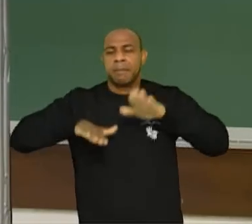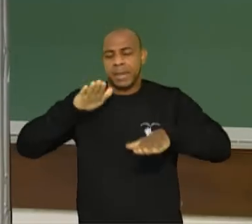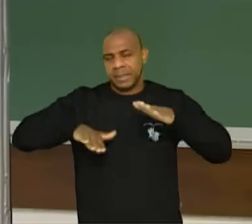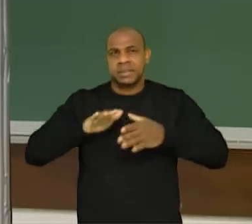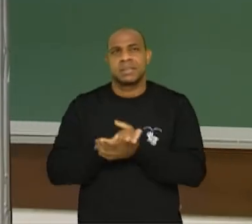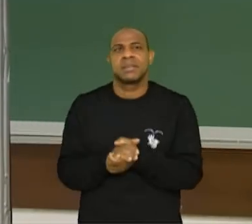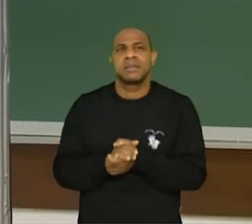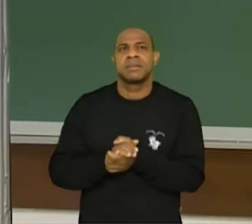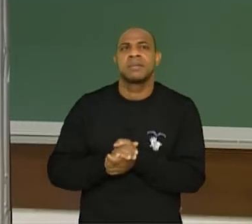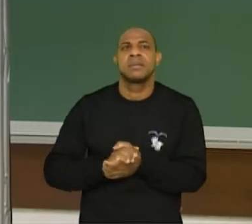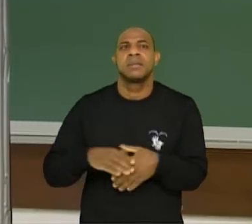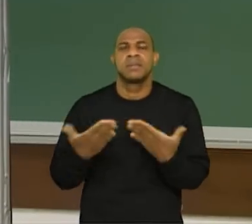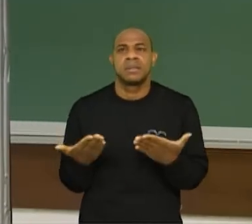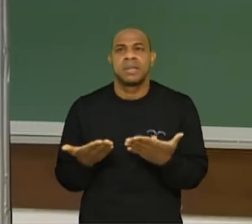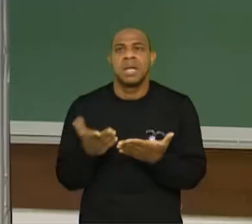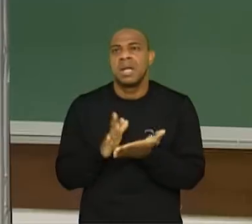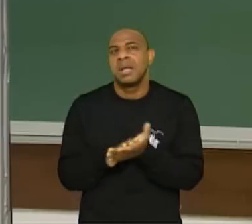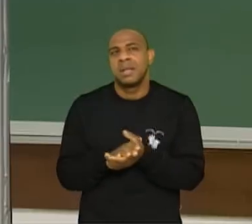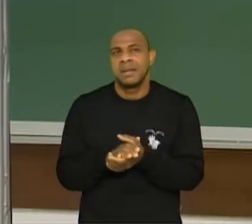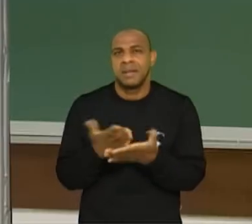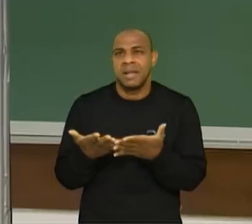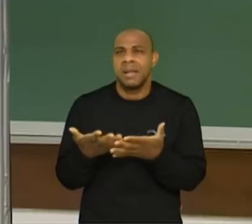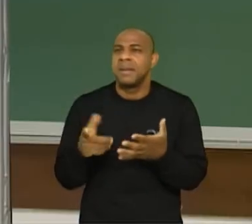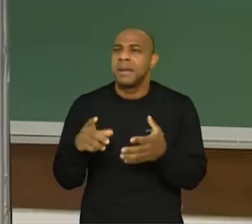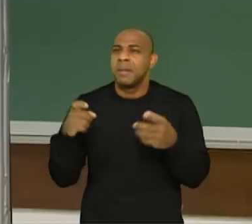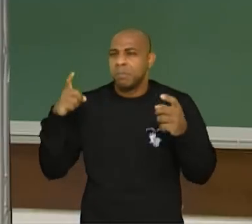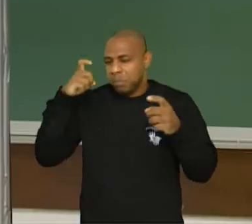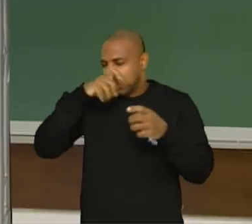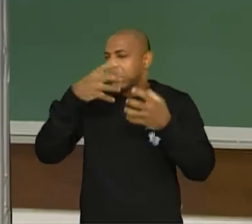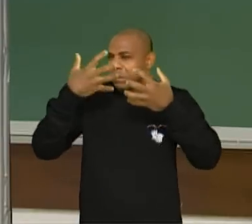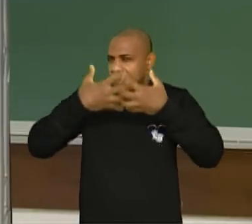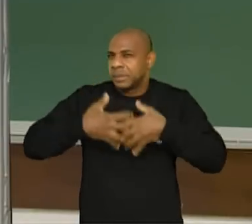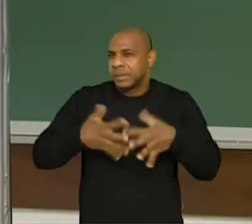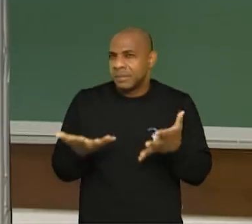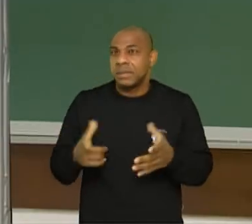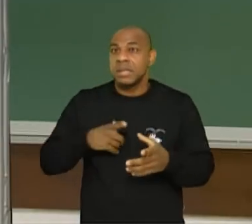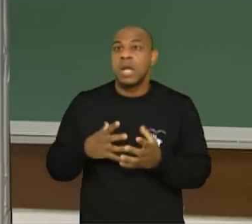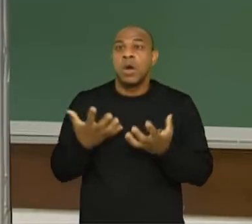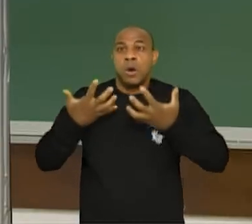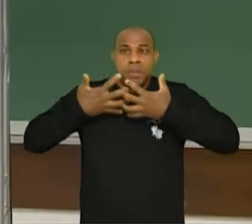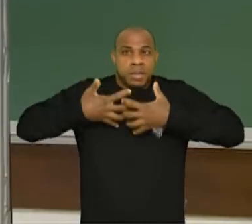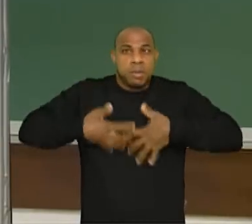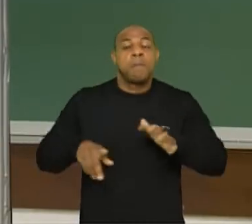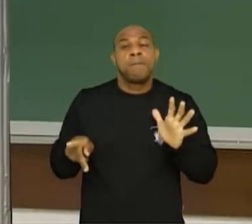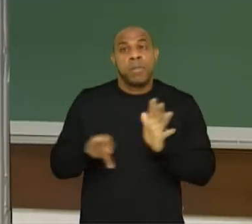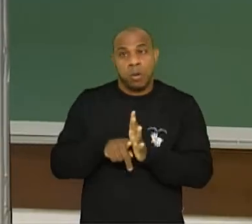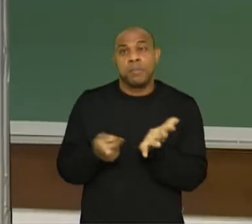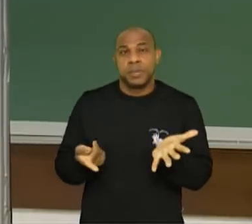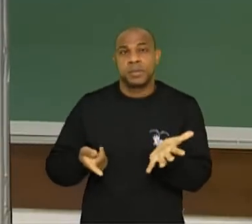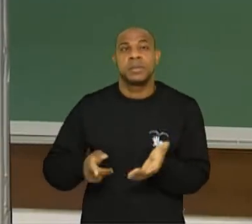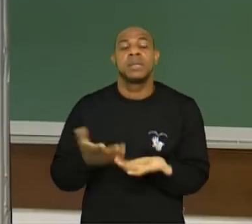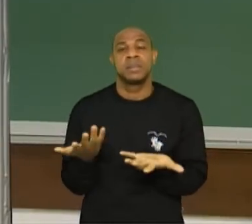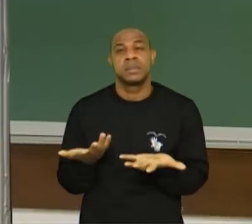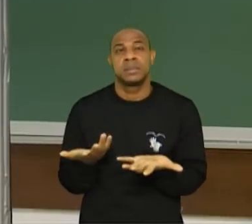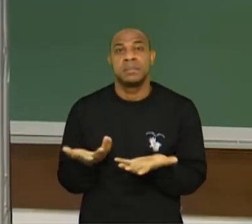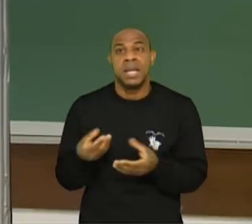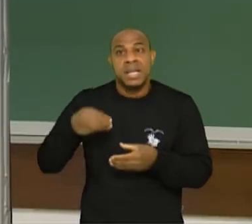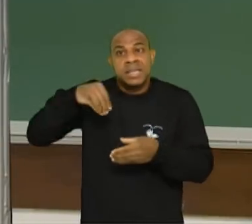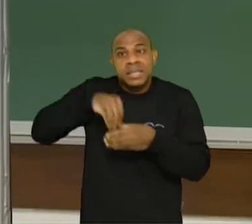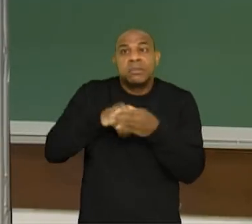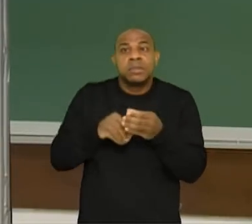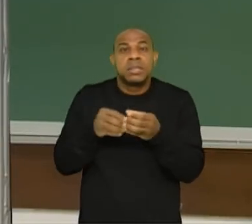células são organismos complexos, né? Elas têm um metabolismo próprio dela, mas também dentro